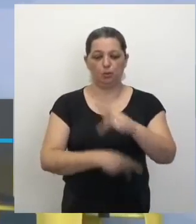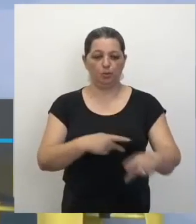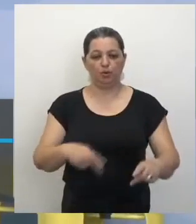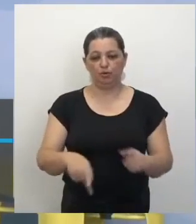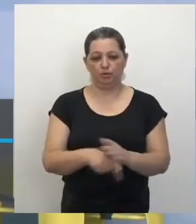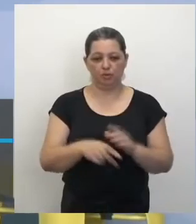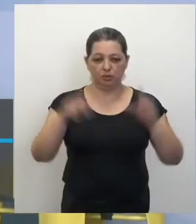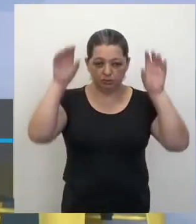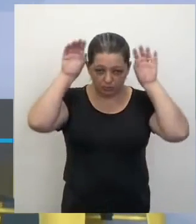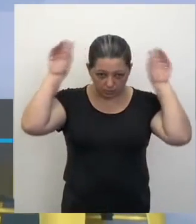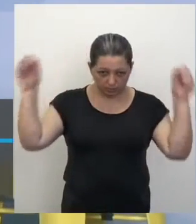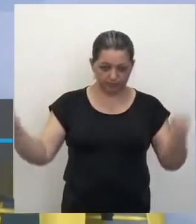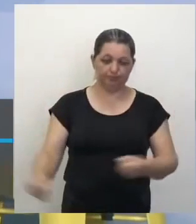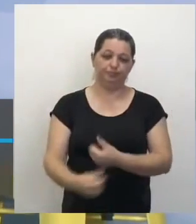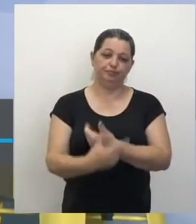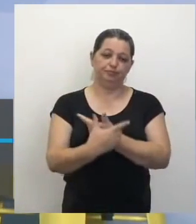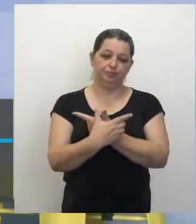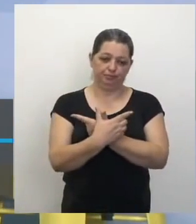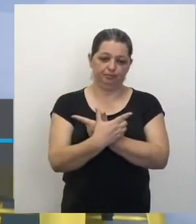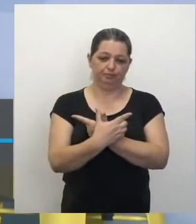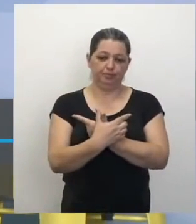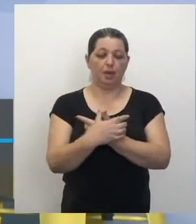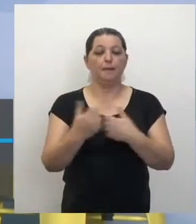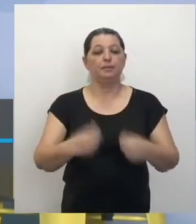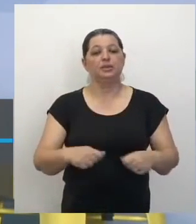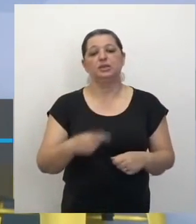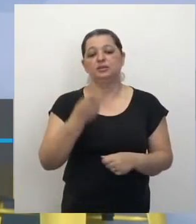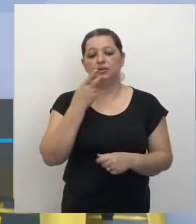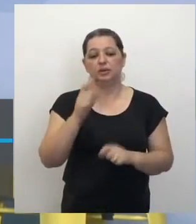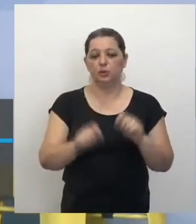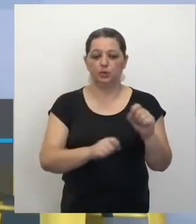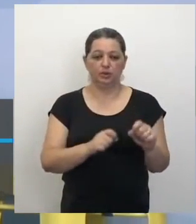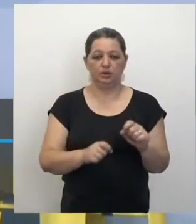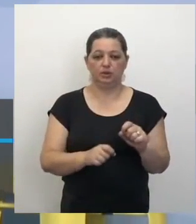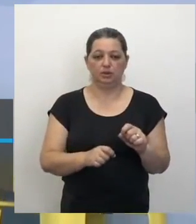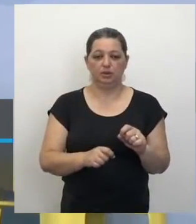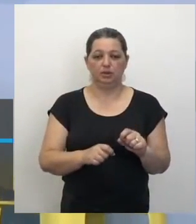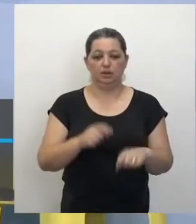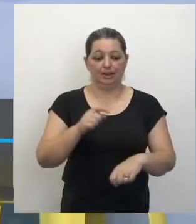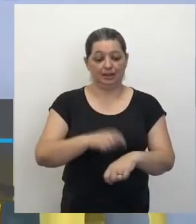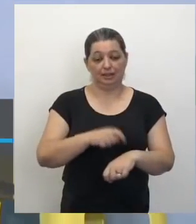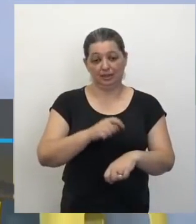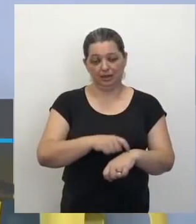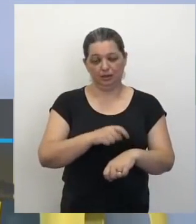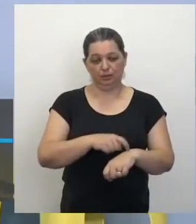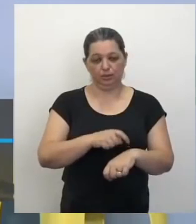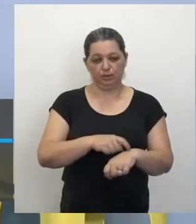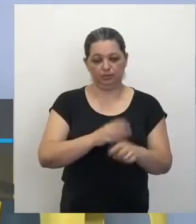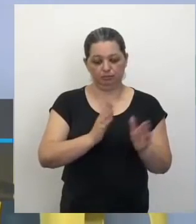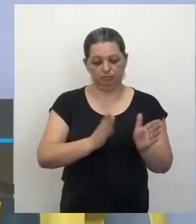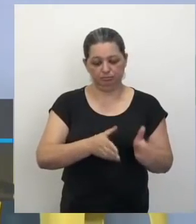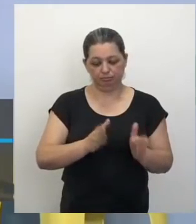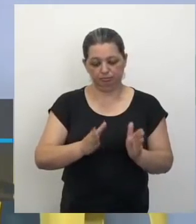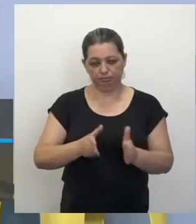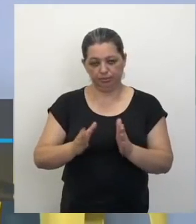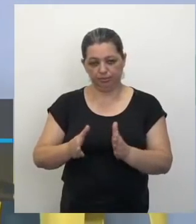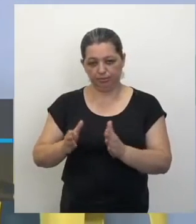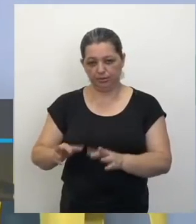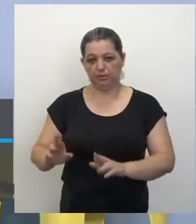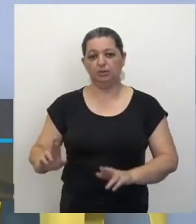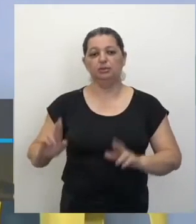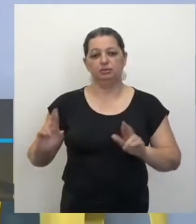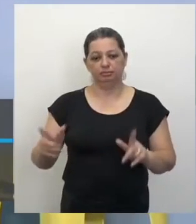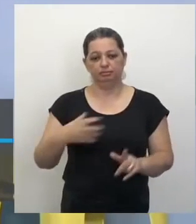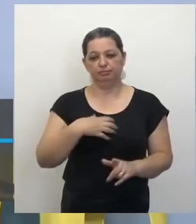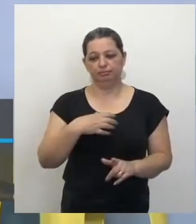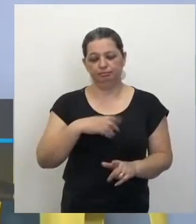a gente tem que falar de tempo, né? Os maias entendiam que o tempo era totalmente diferente da forma